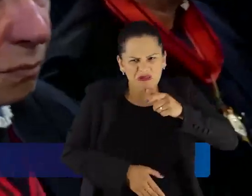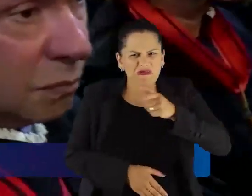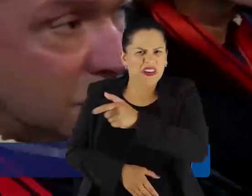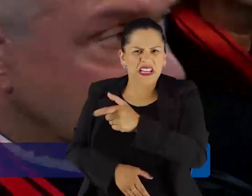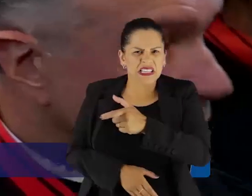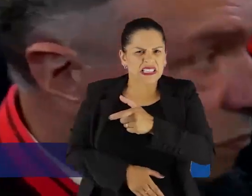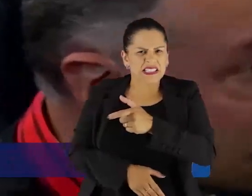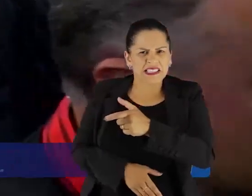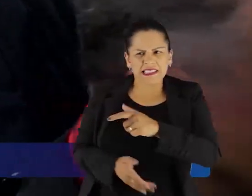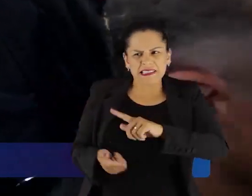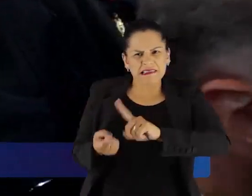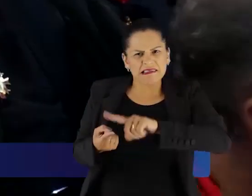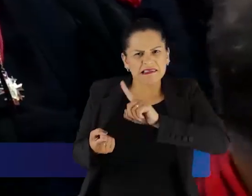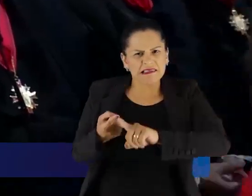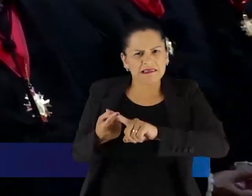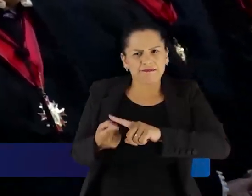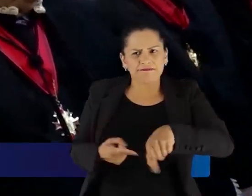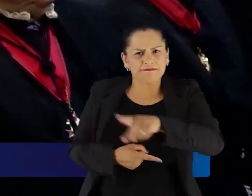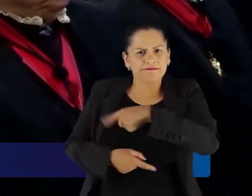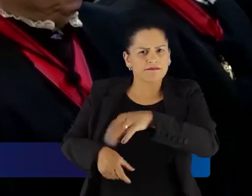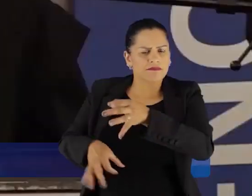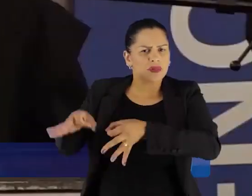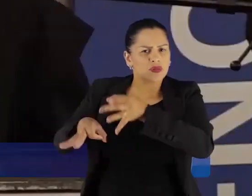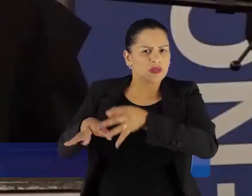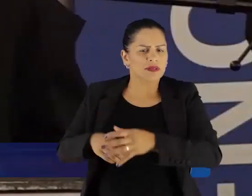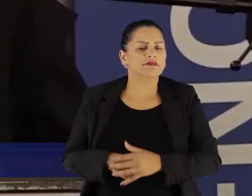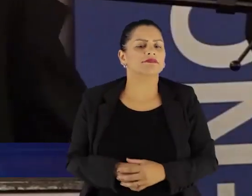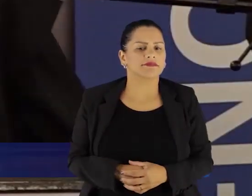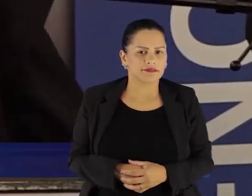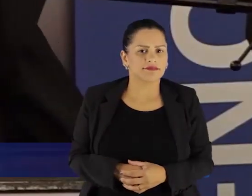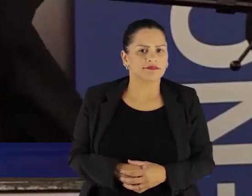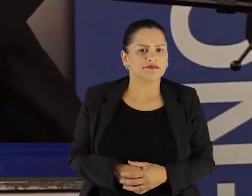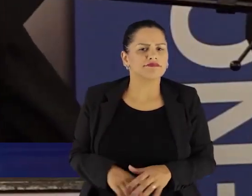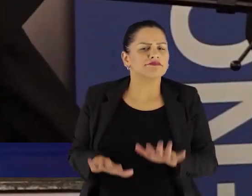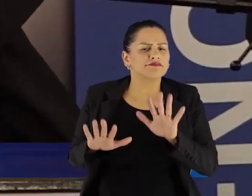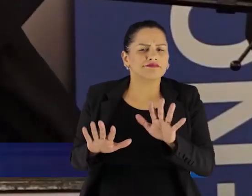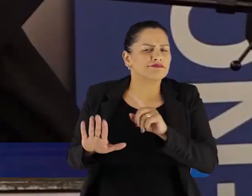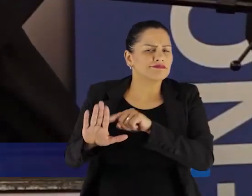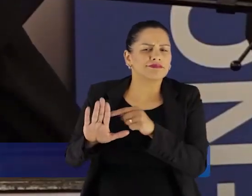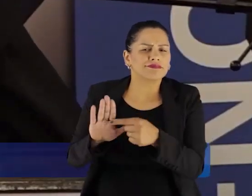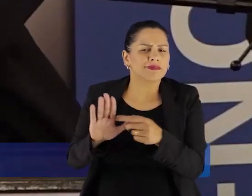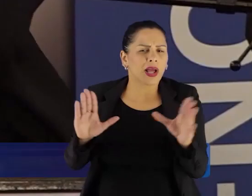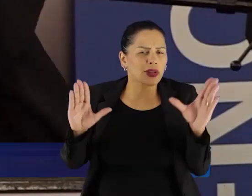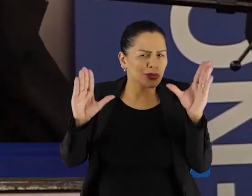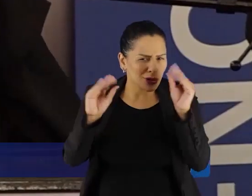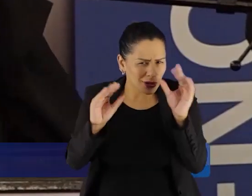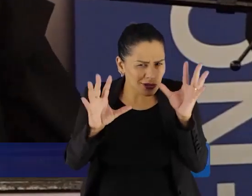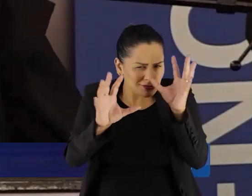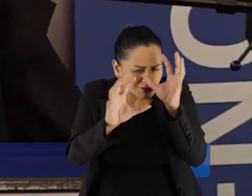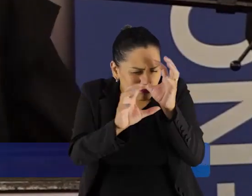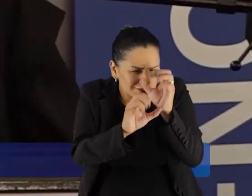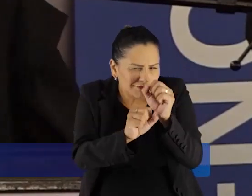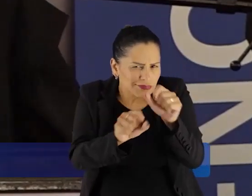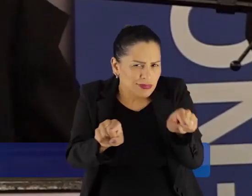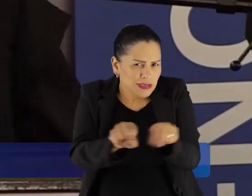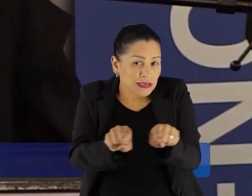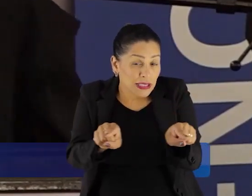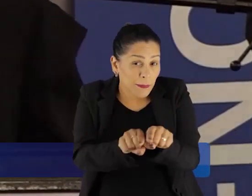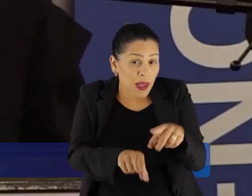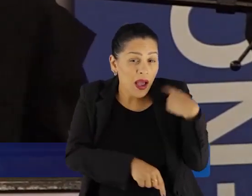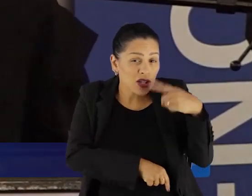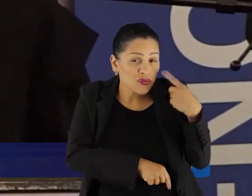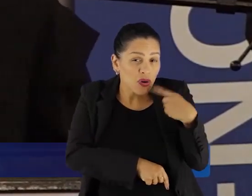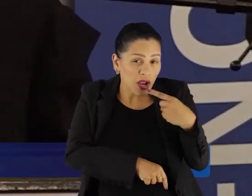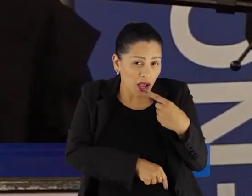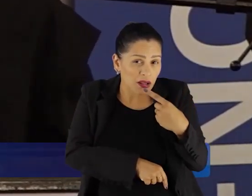a todo o sistema de Justiça e nessa noite escura que a advocacia pública